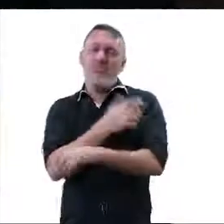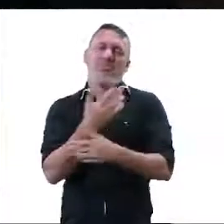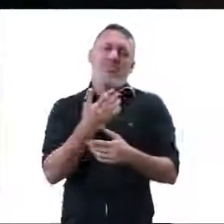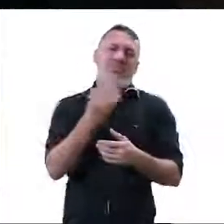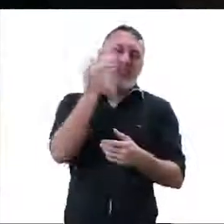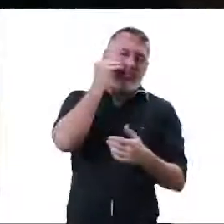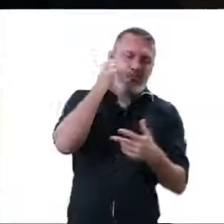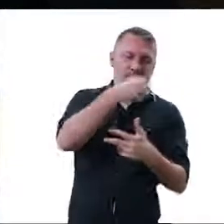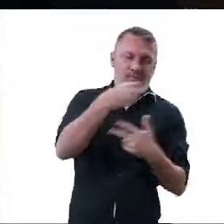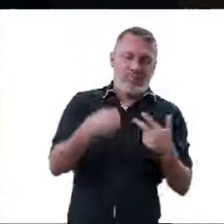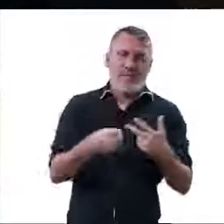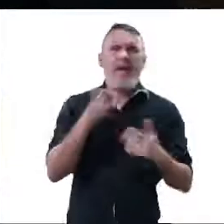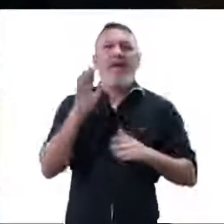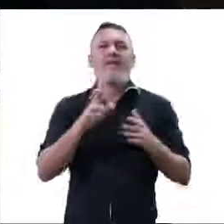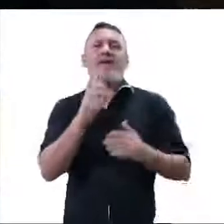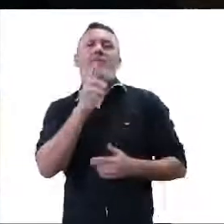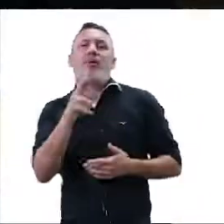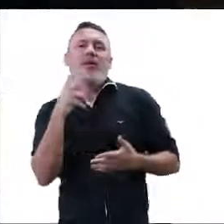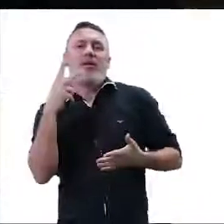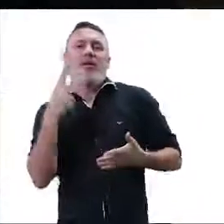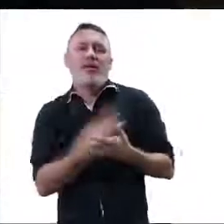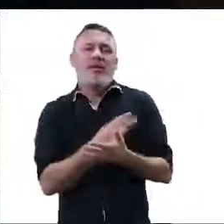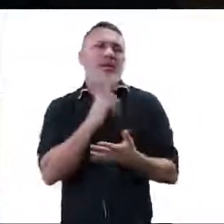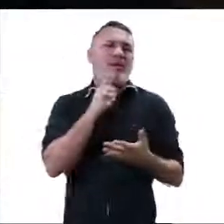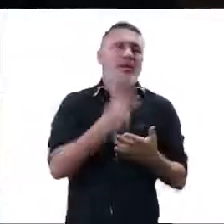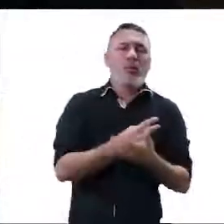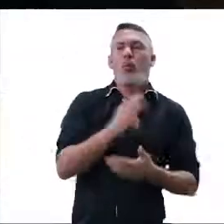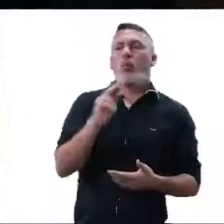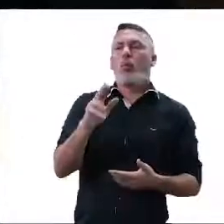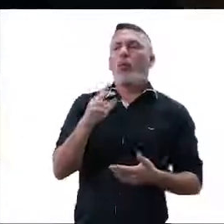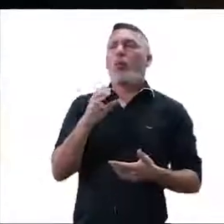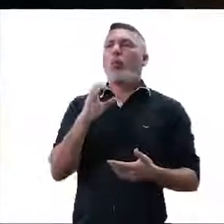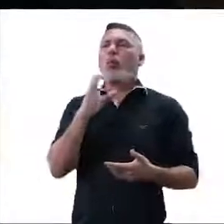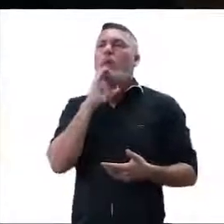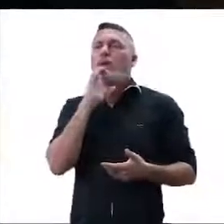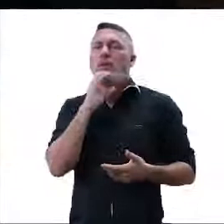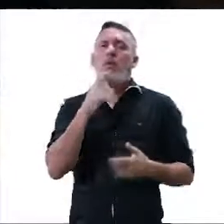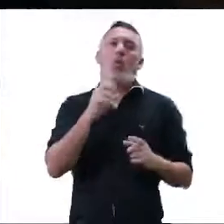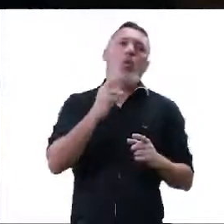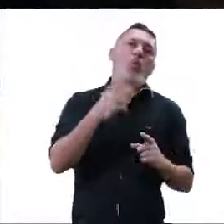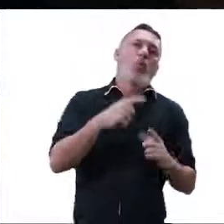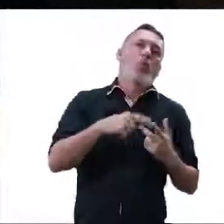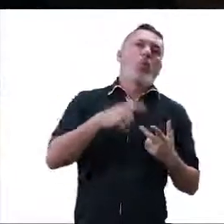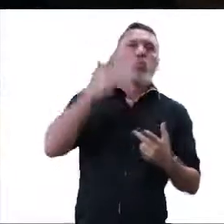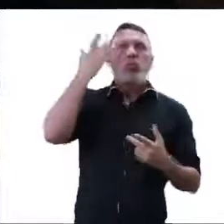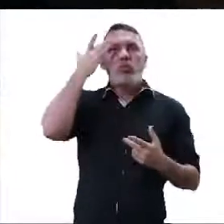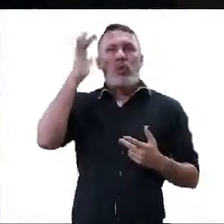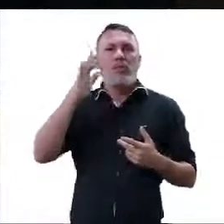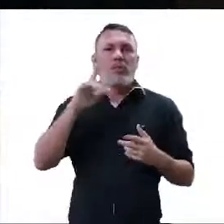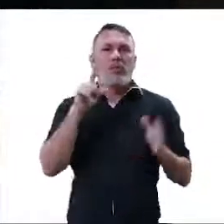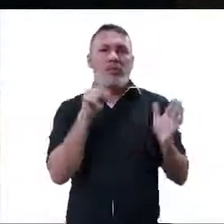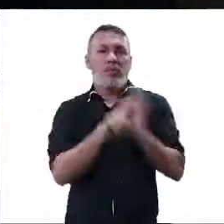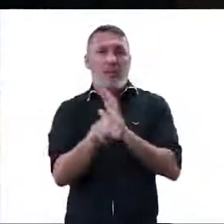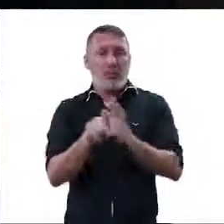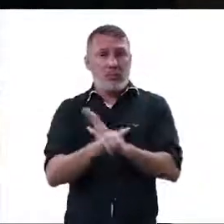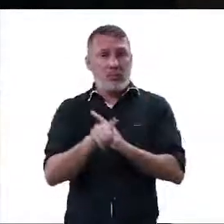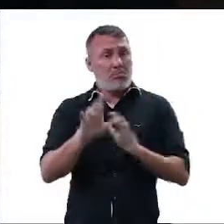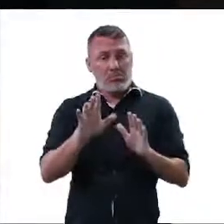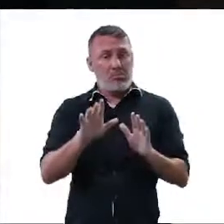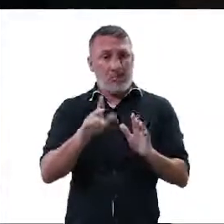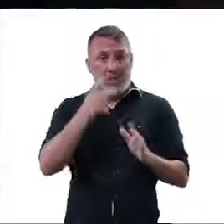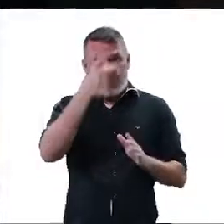candidatos, eles erram as questões não é porque não conhecem, não sabem. Não, muito pelo contrário, muitas vezes porque fazem uma